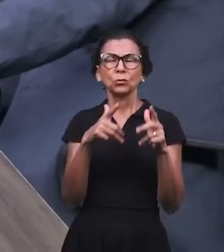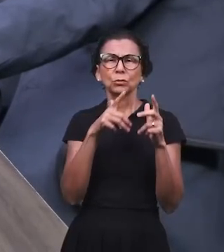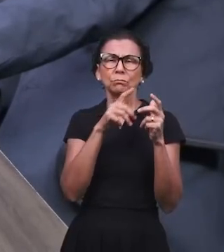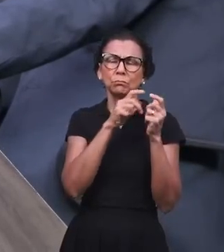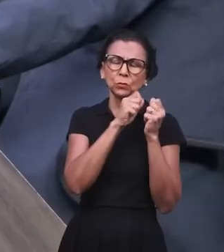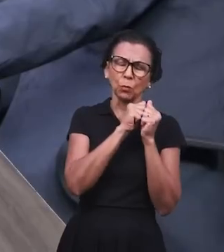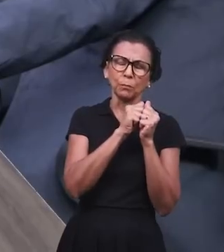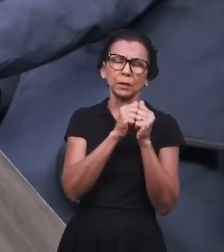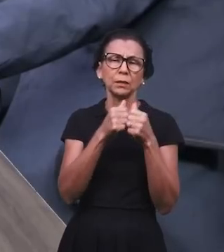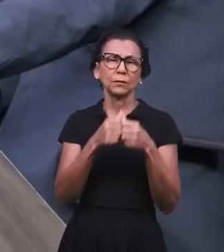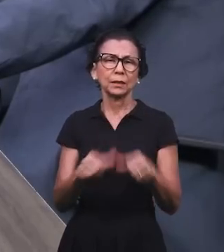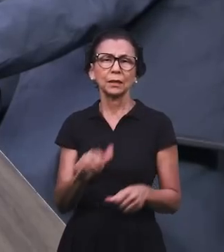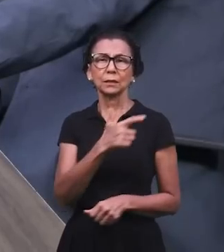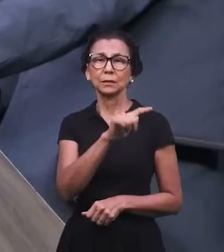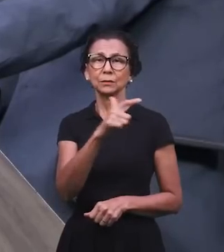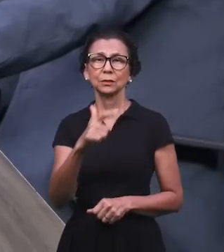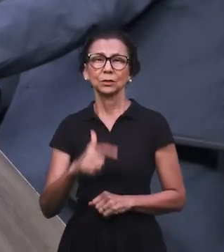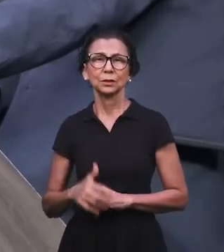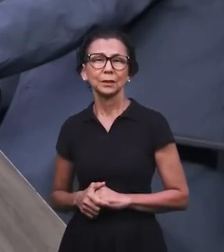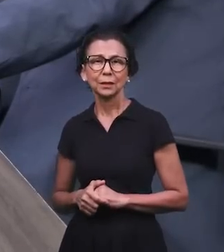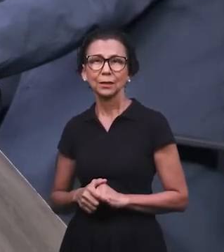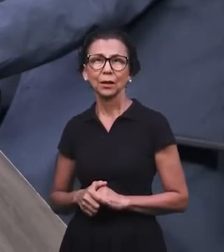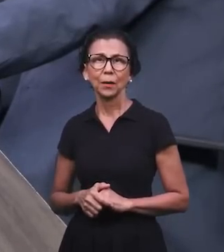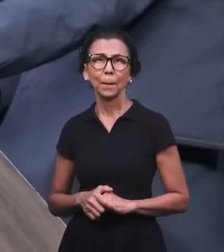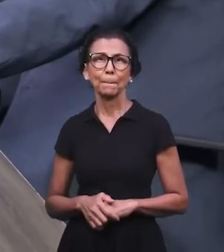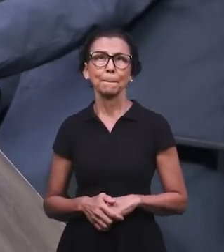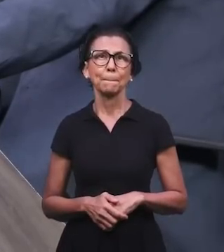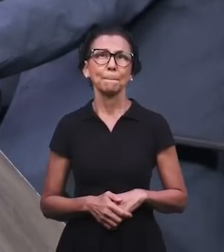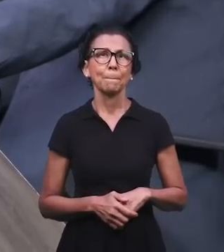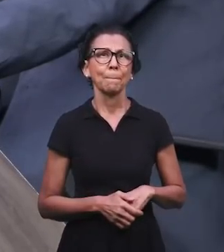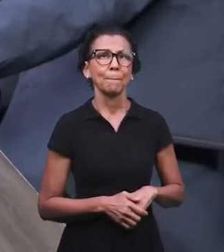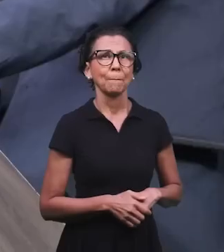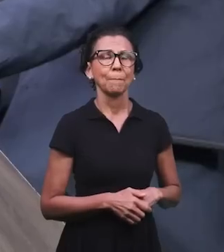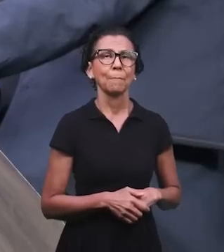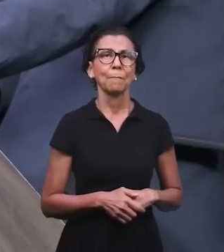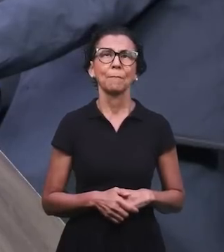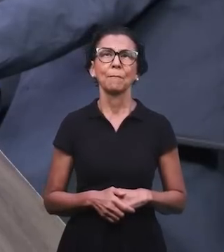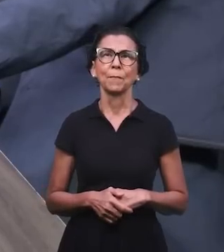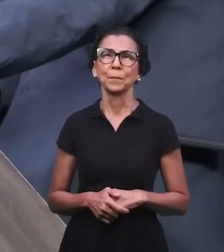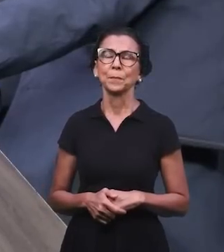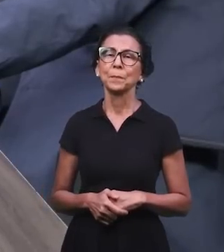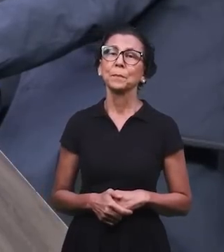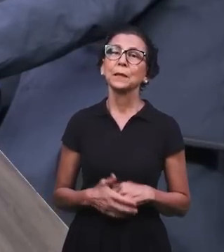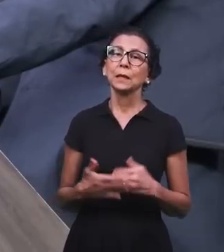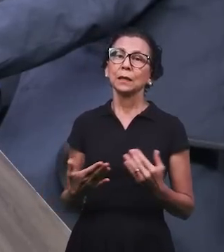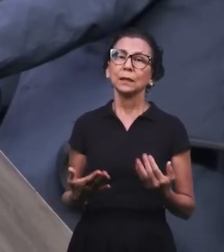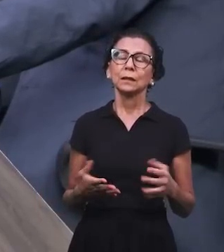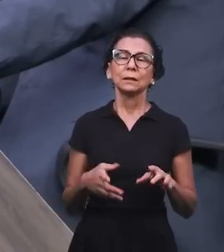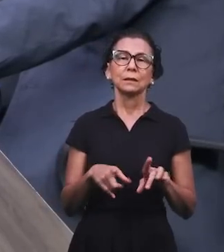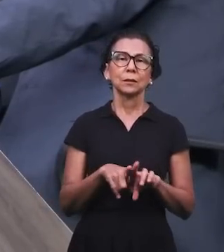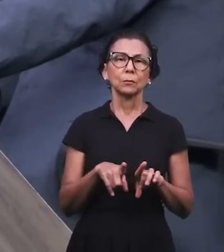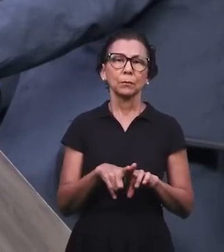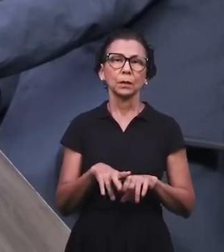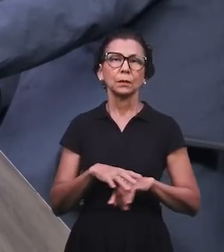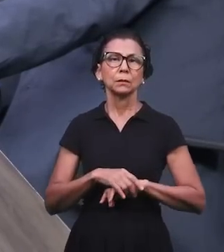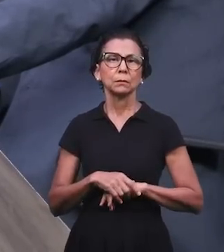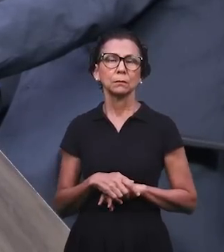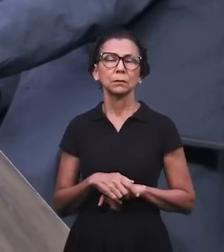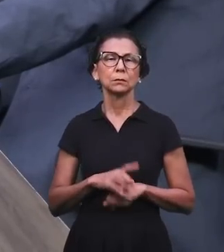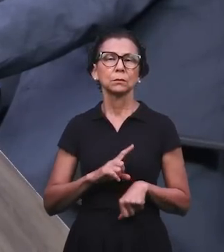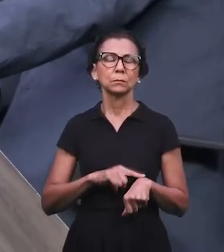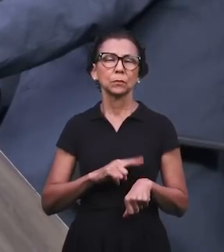tocou a trombeta e emitiu o clamor, viva o rei Salomão, a doutrina do Pai com a profecia